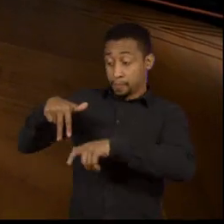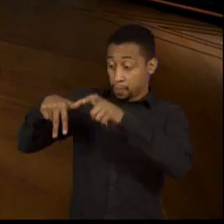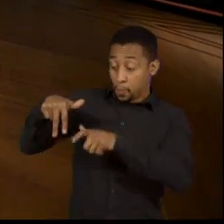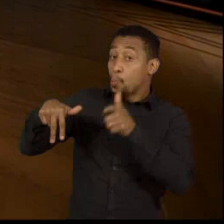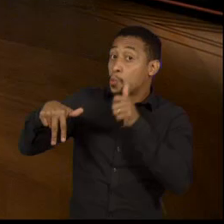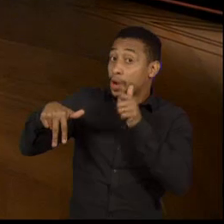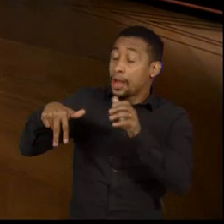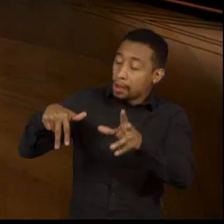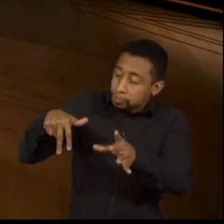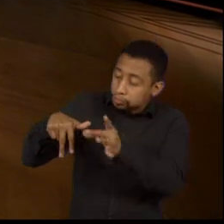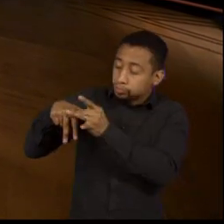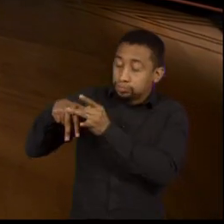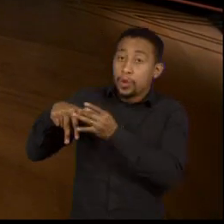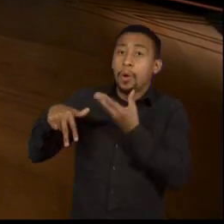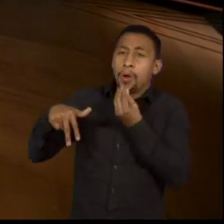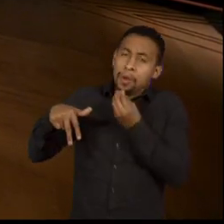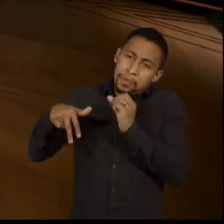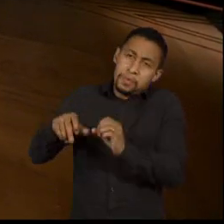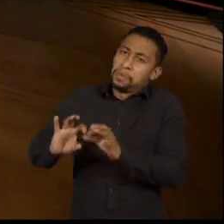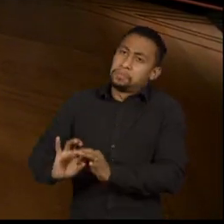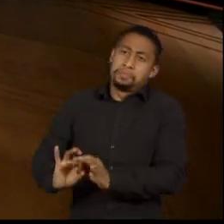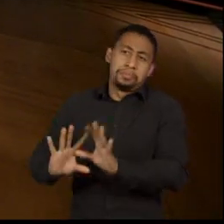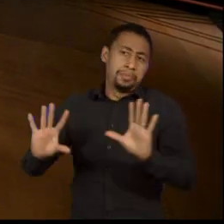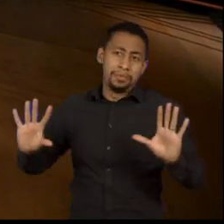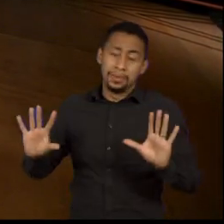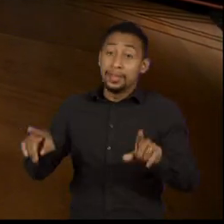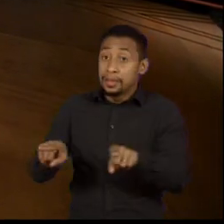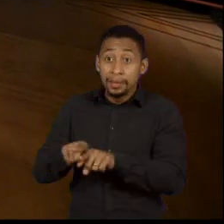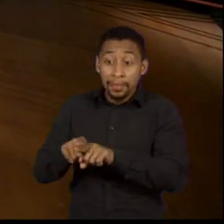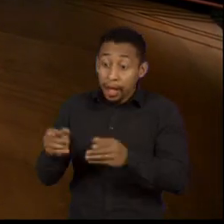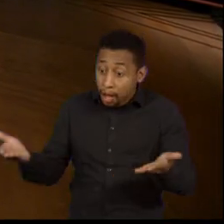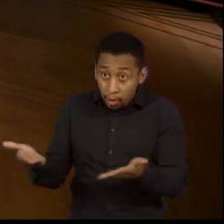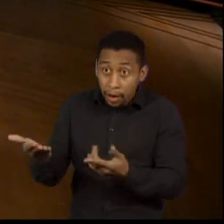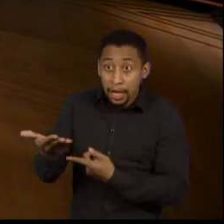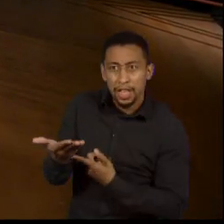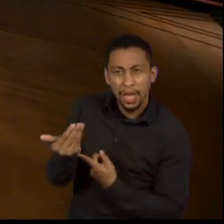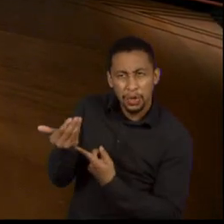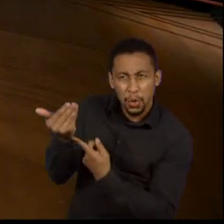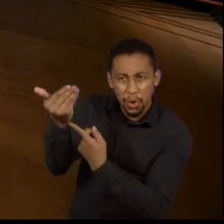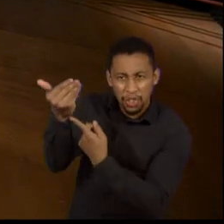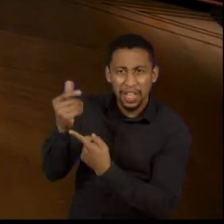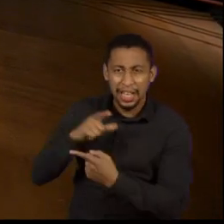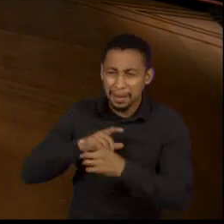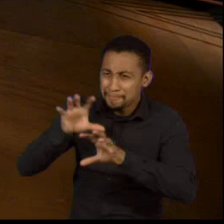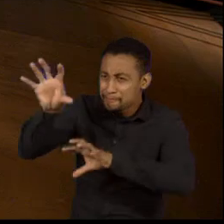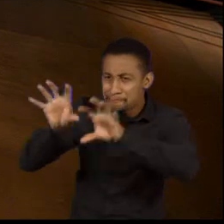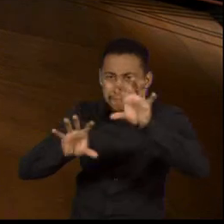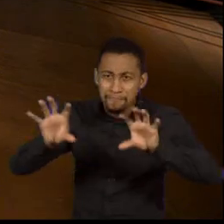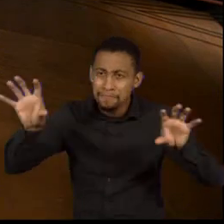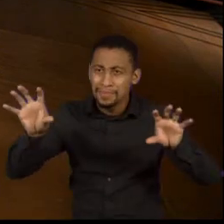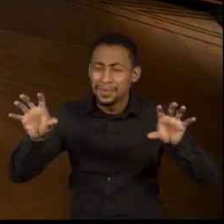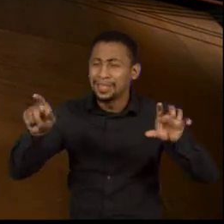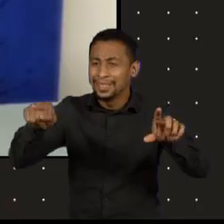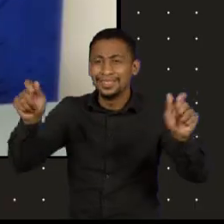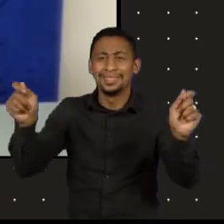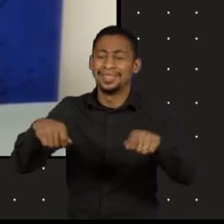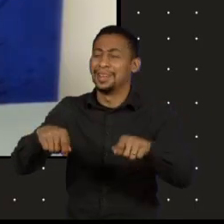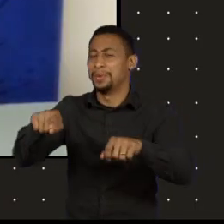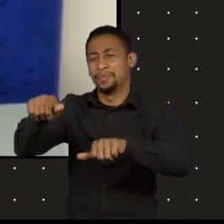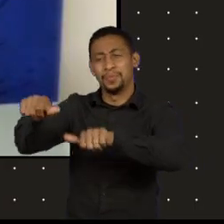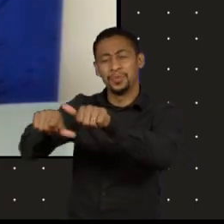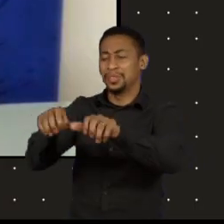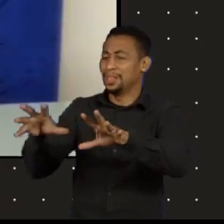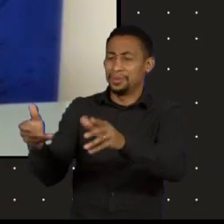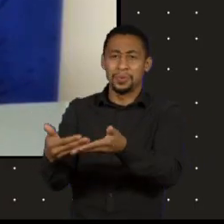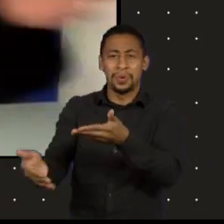possível mais, assim, com a tecnologia tão avançada, com efeitos mirabolantes, você encarar o teatro